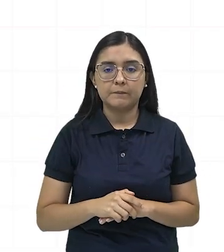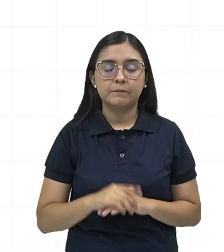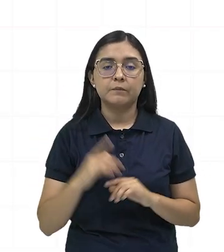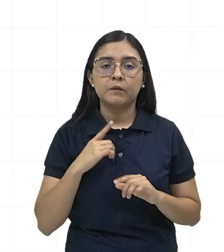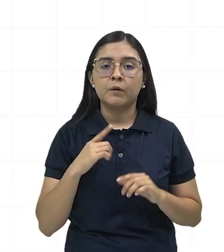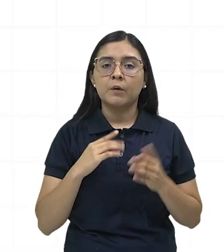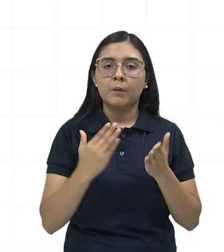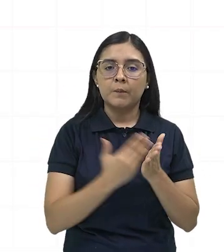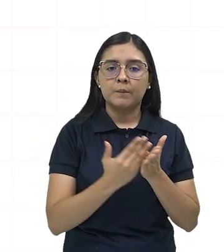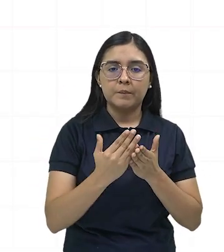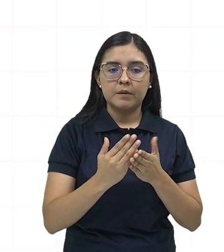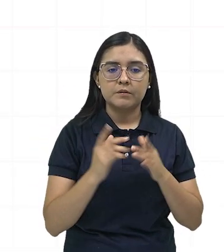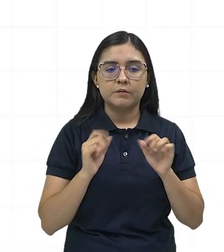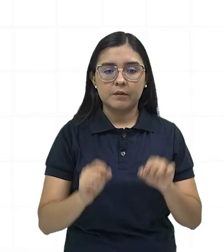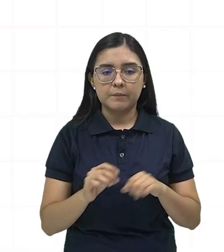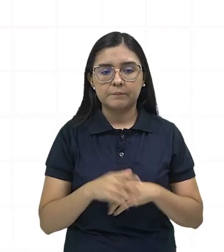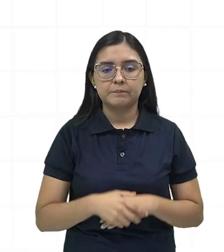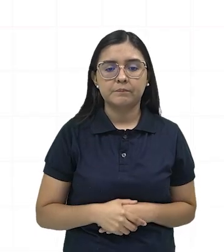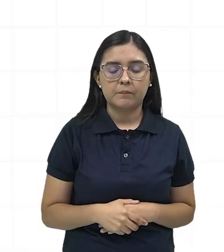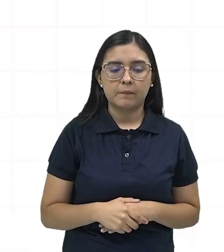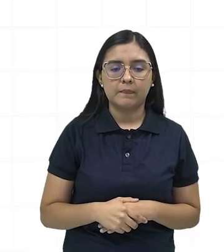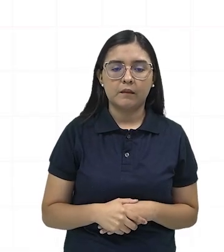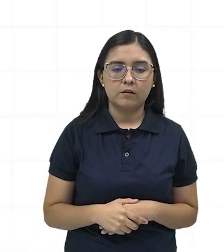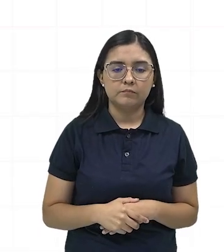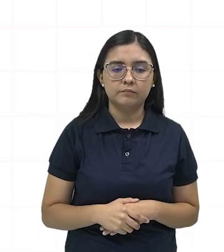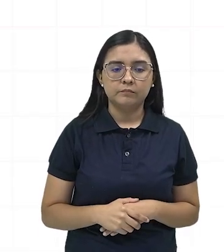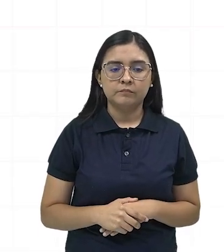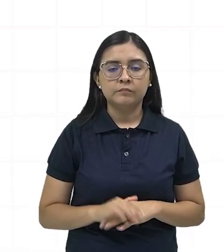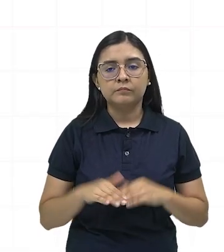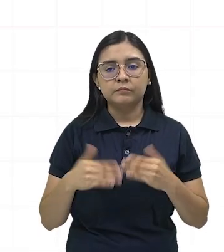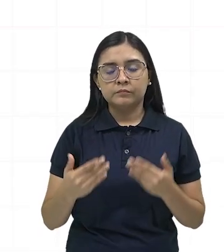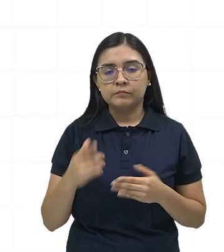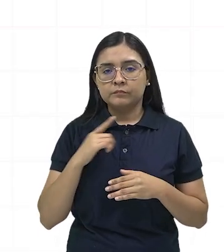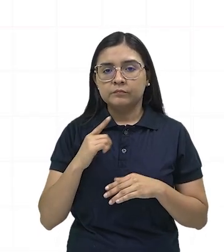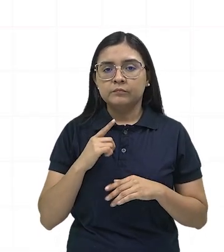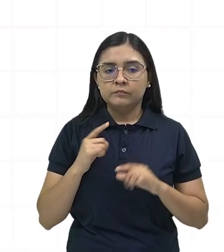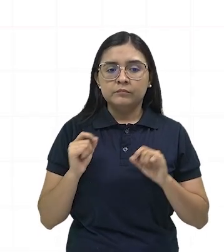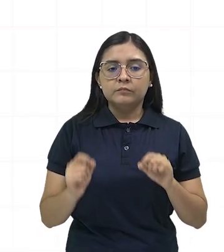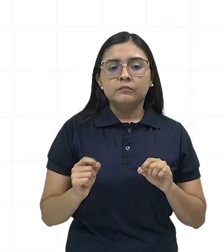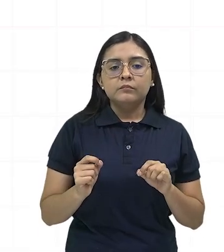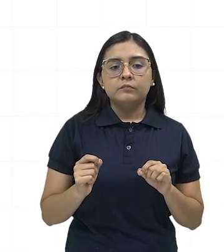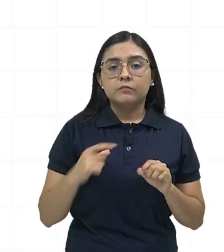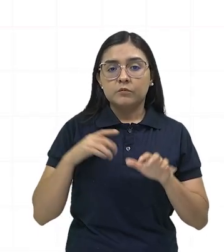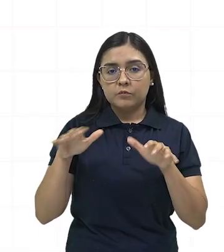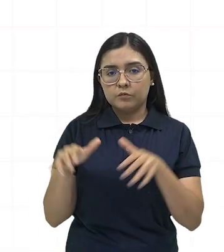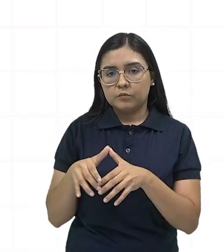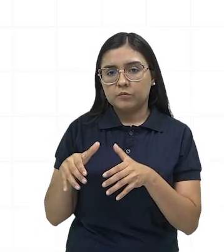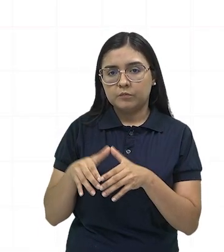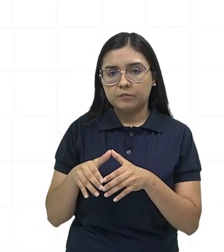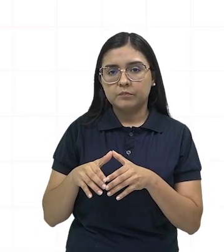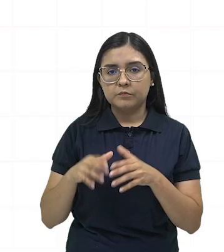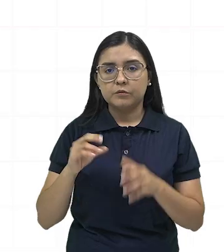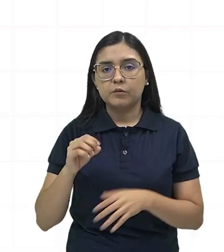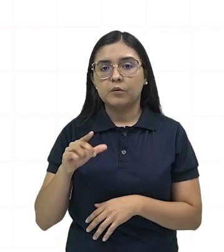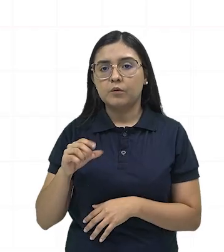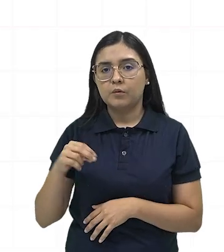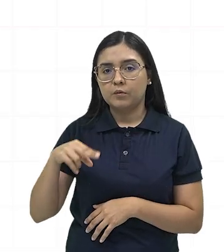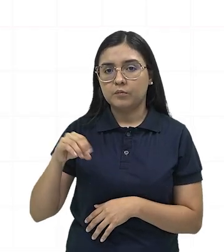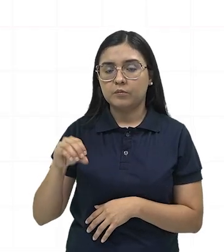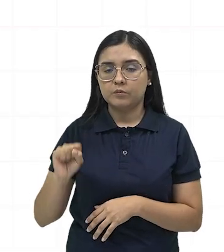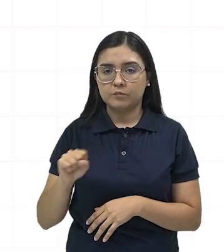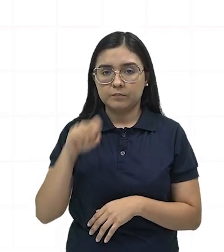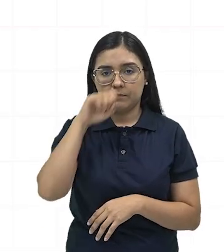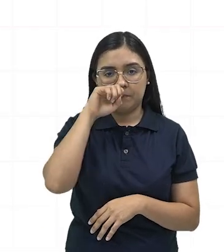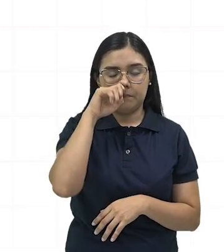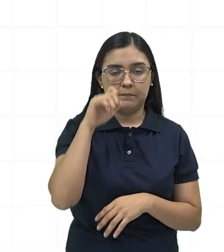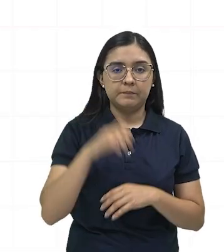boicotar esse produto. Em um desses boicotes, um grupo de colonos vão se